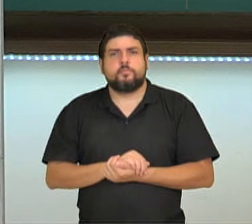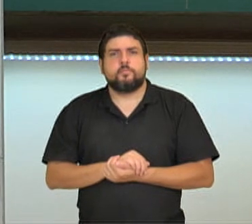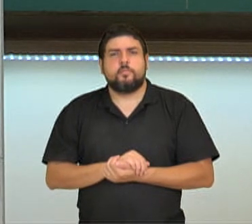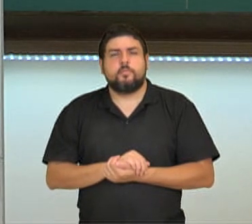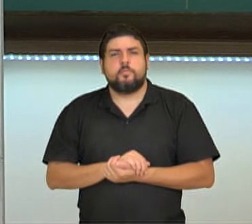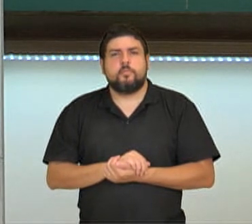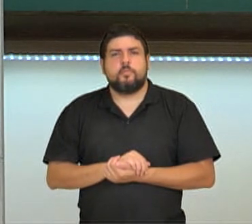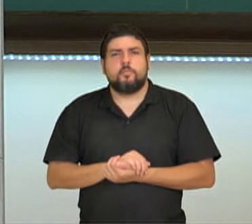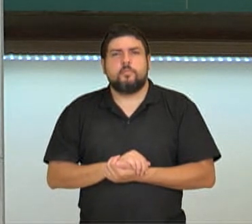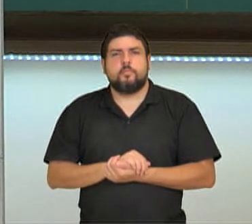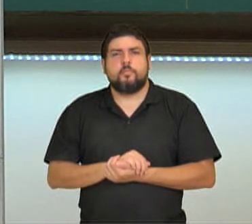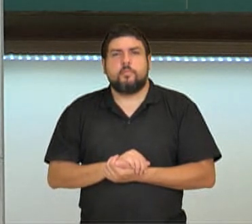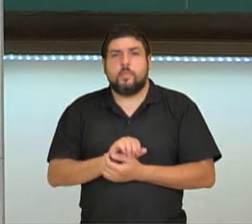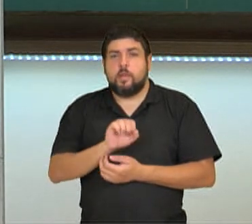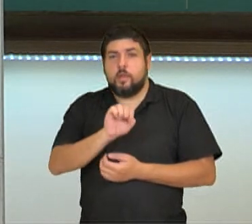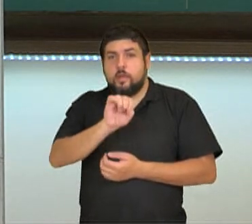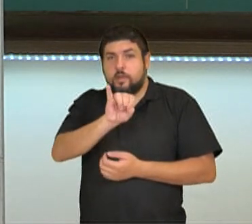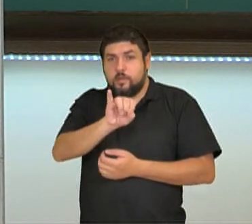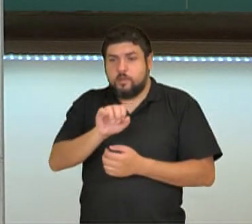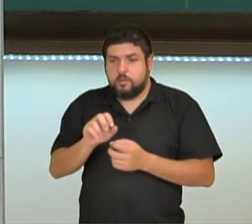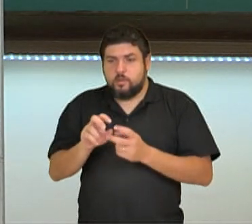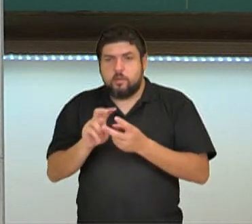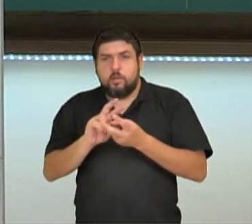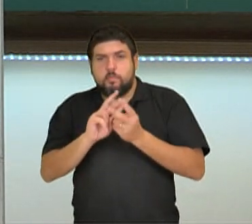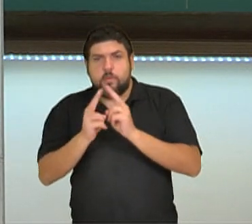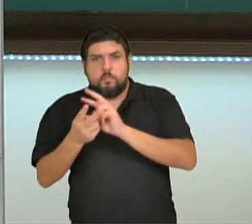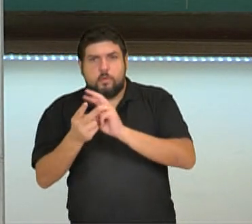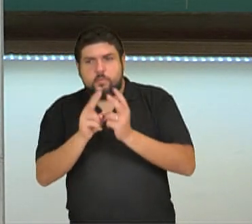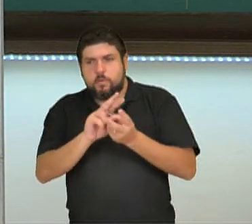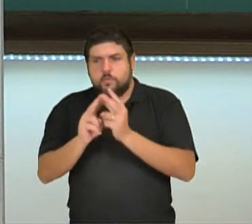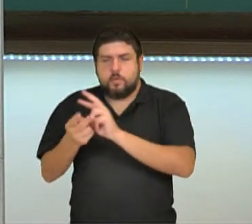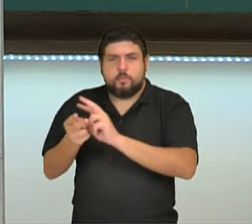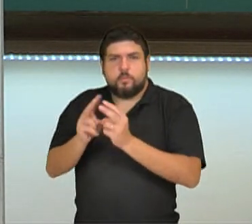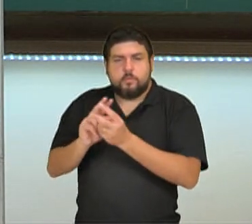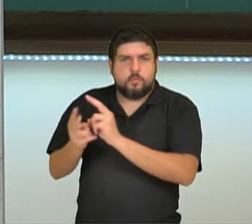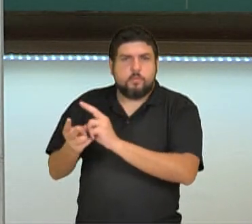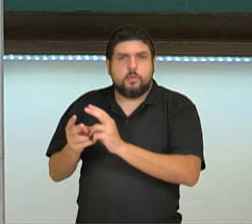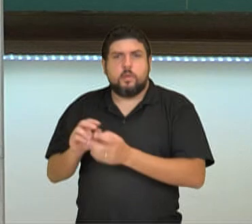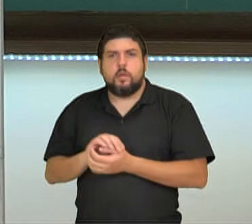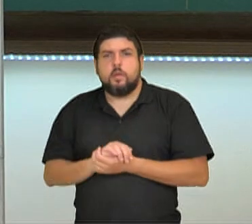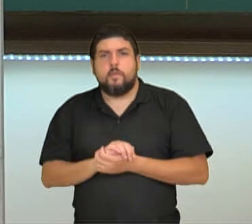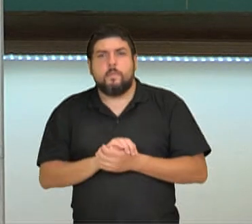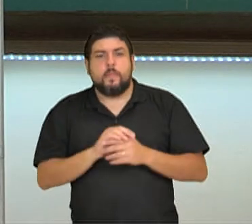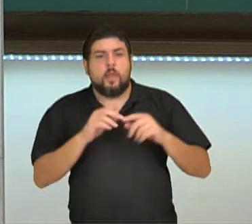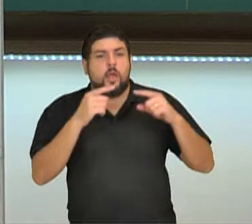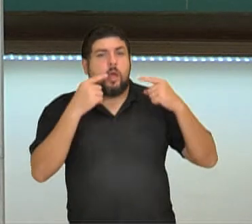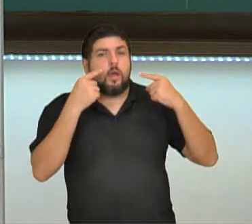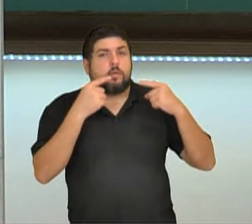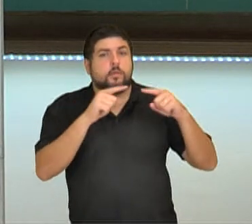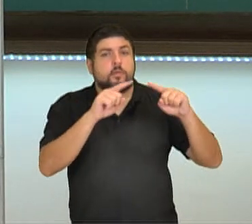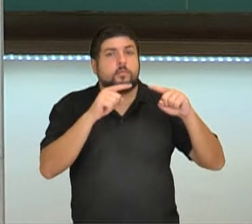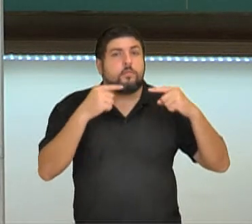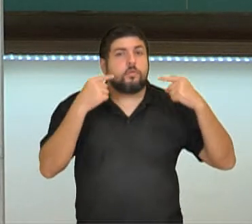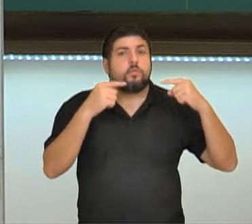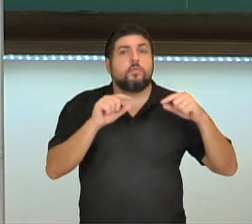a roda é a manifestação maior da capoeira, a música é o que faz